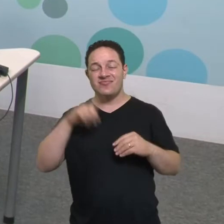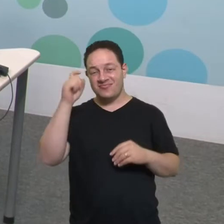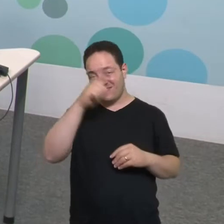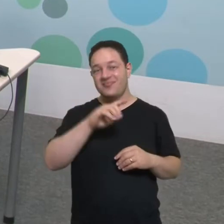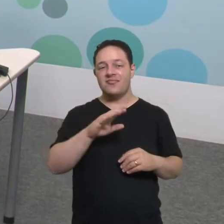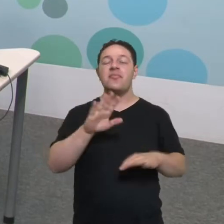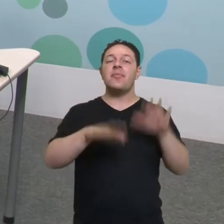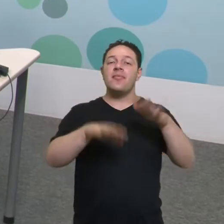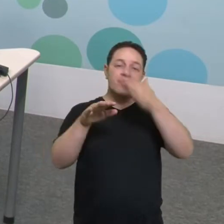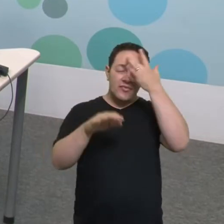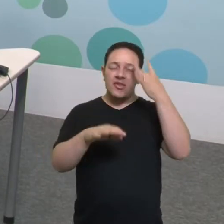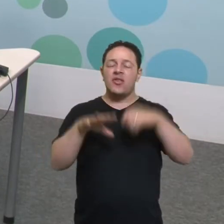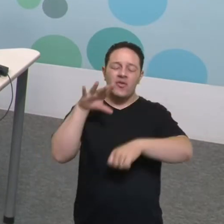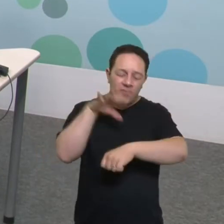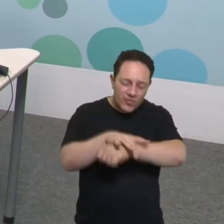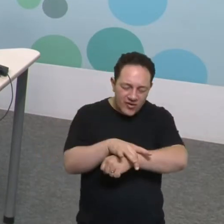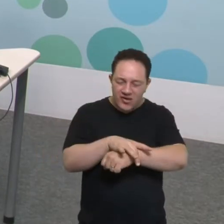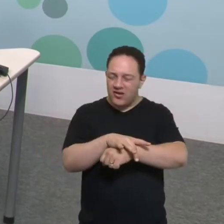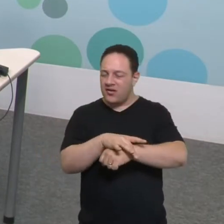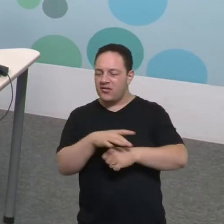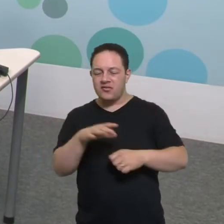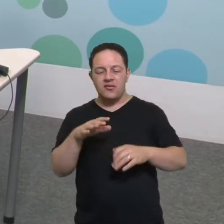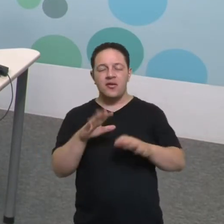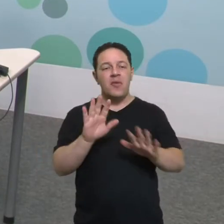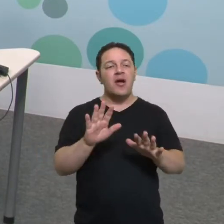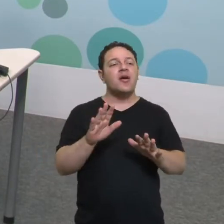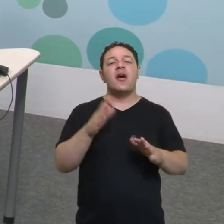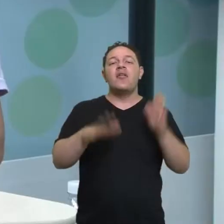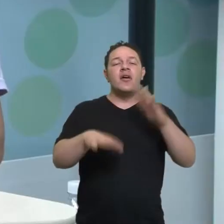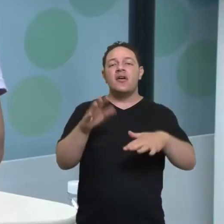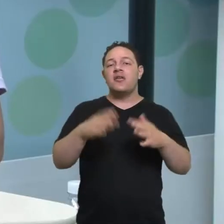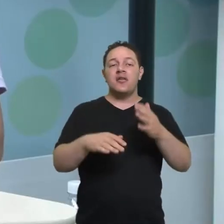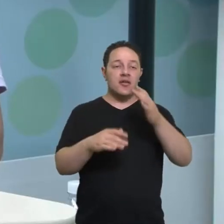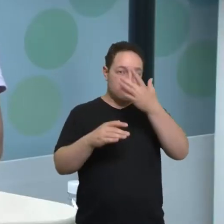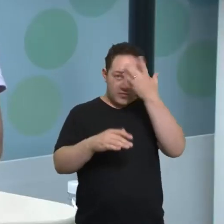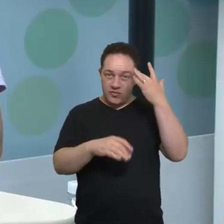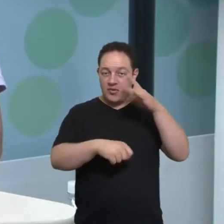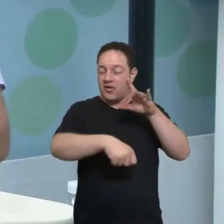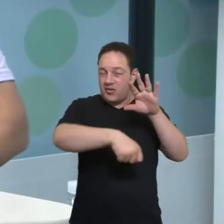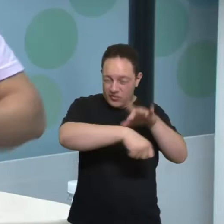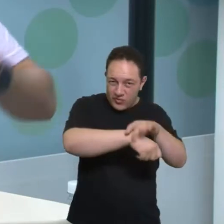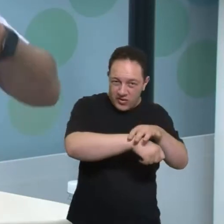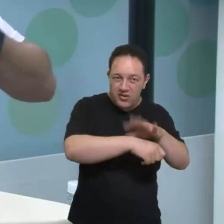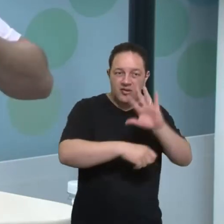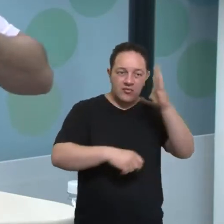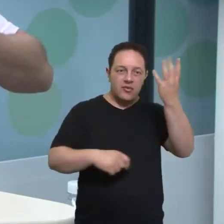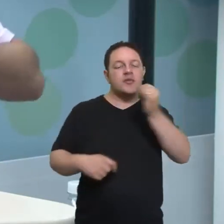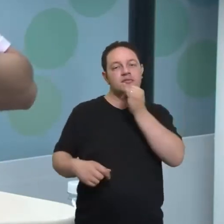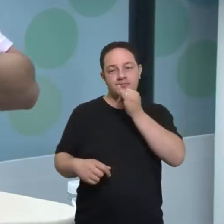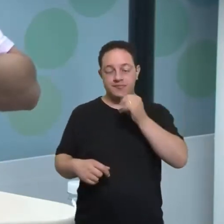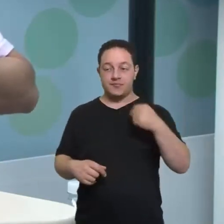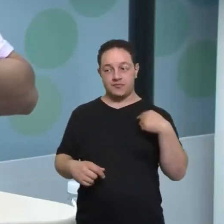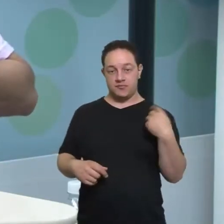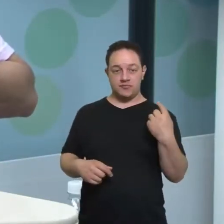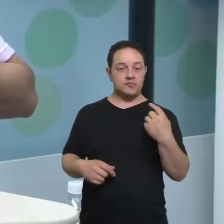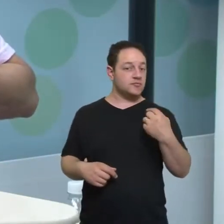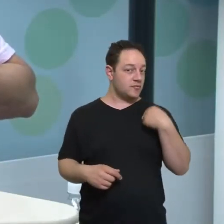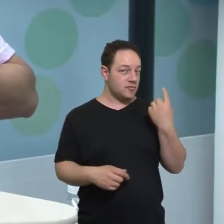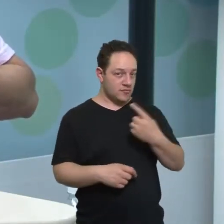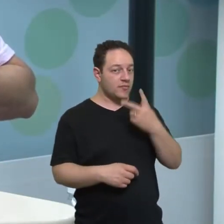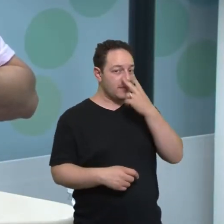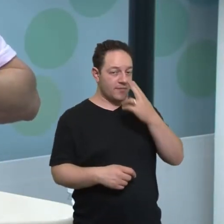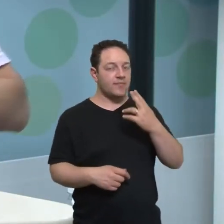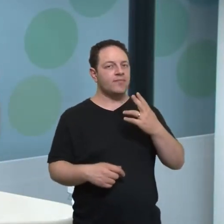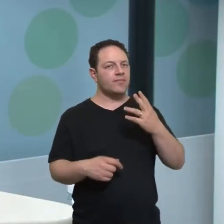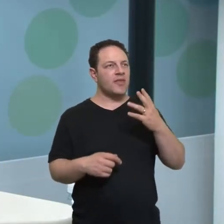pessoas que às vezes se encontra orientadas quando não tem perda mais alguém vem ficar do entado a expectativa Veja a gente teve nós passamos por um processo